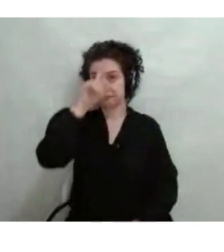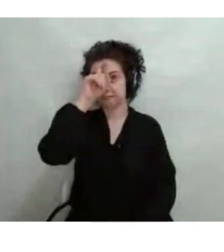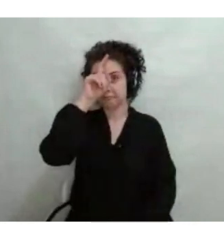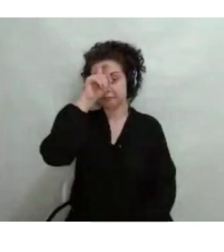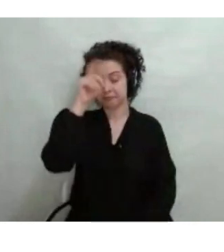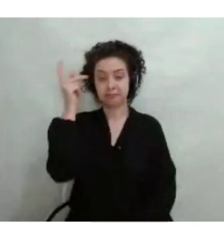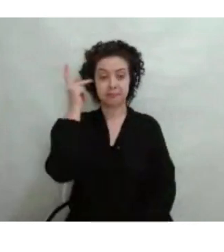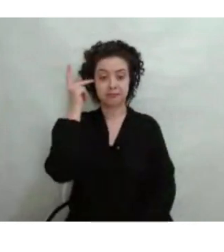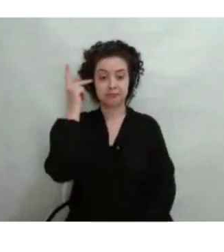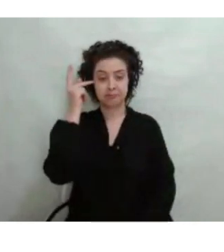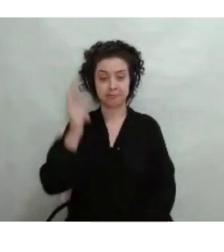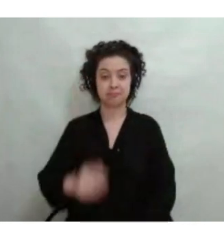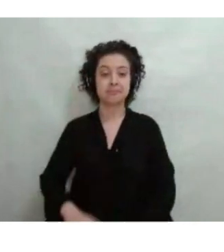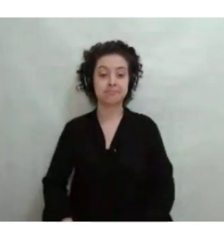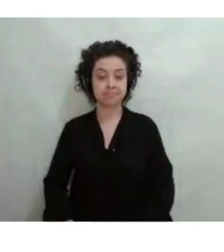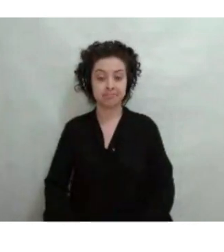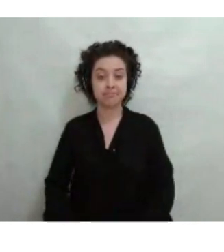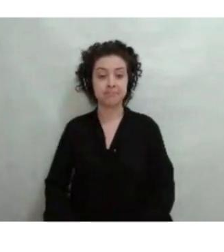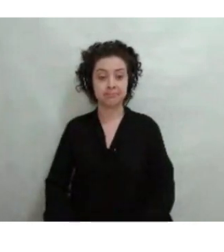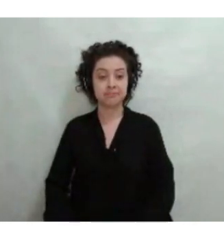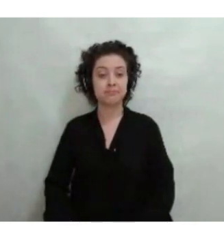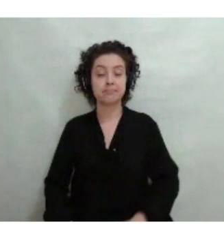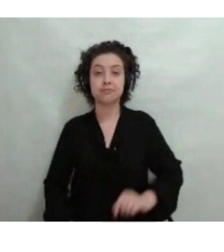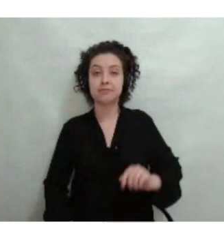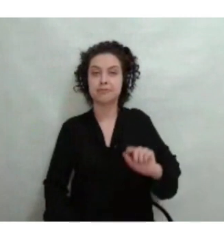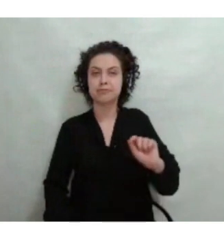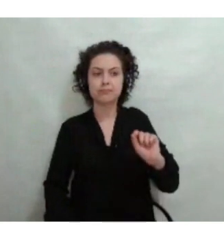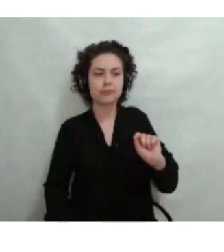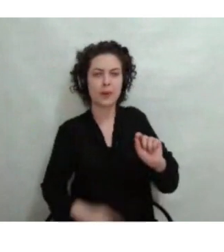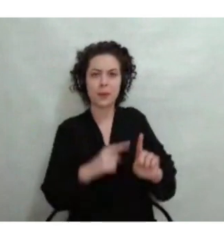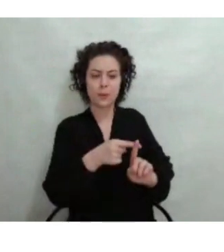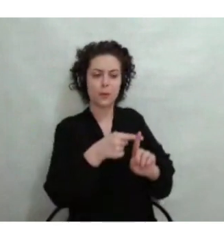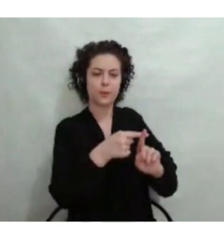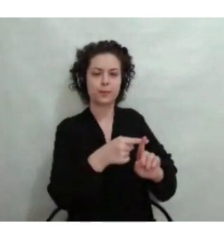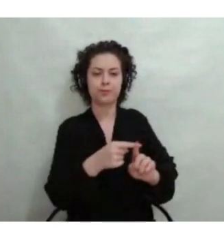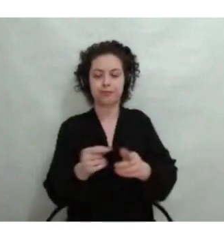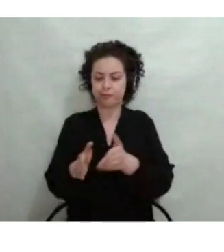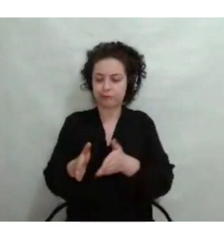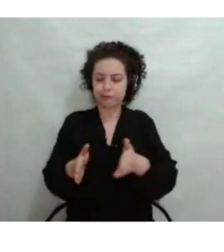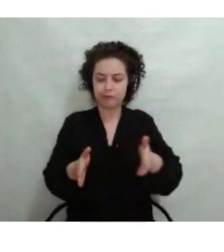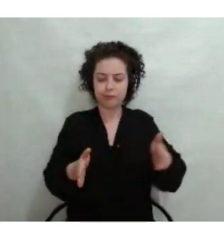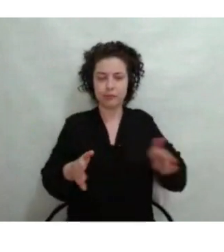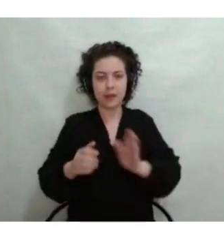dos fatores de sucesso aqui, de todas as nossas atividades.